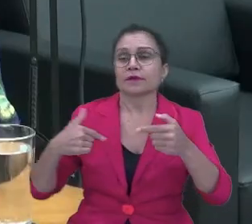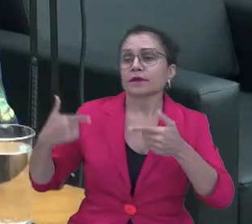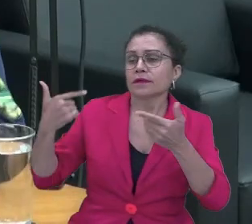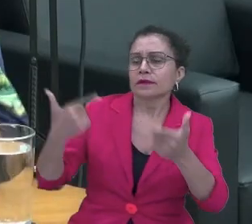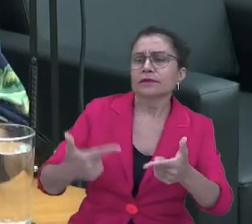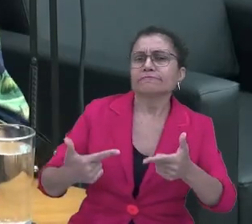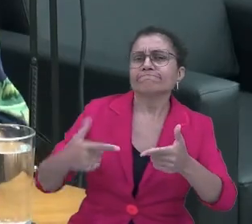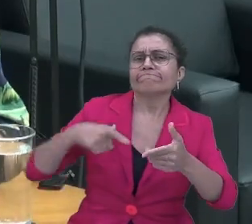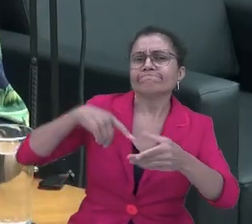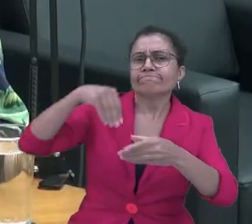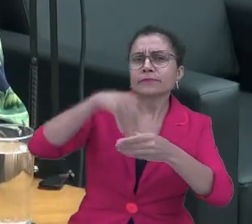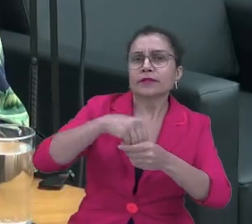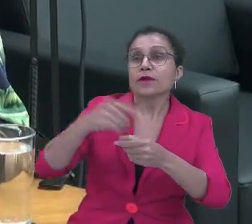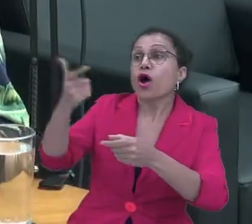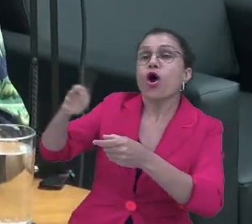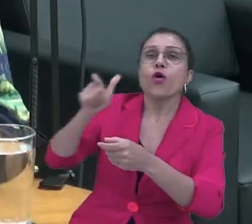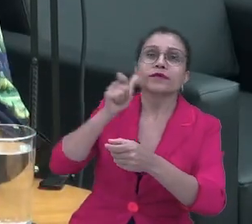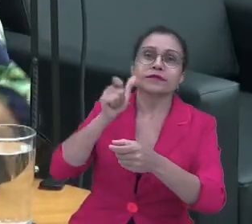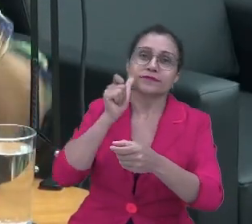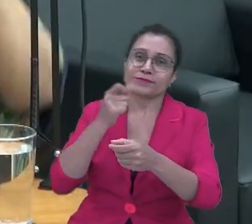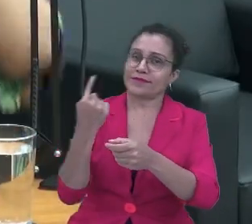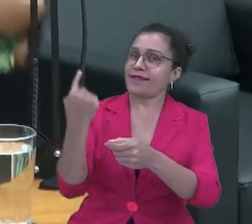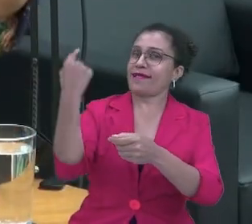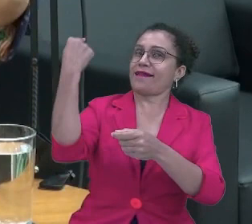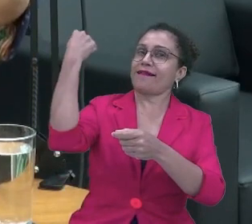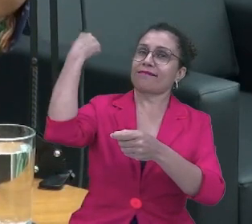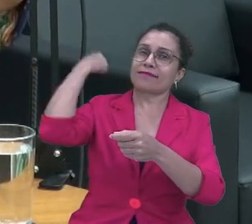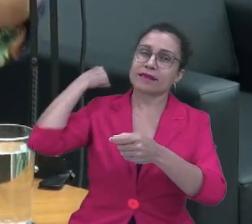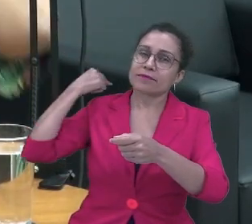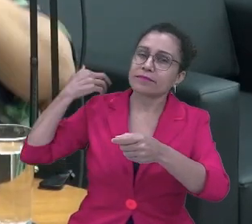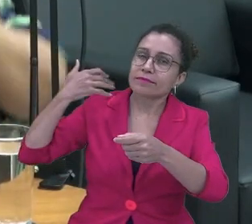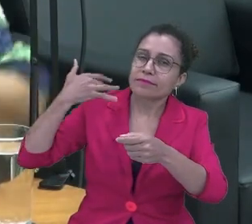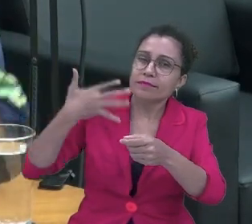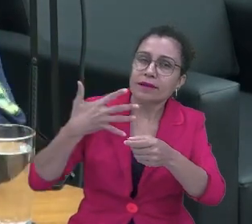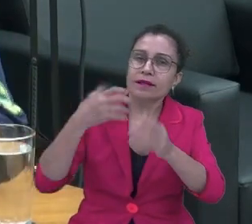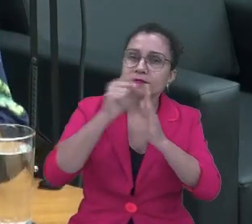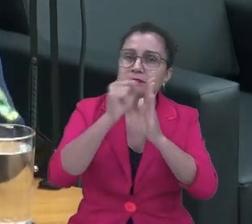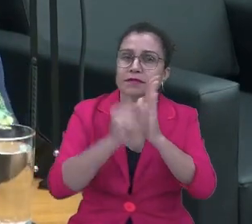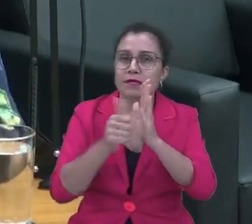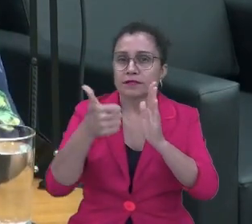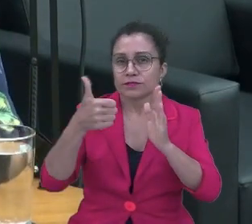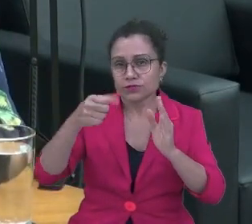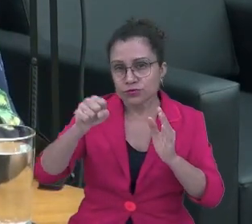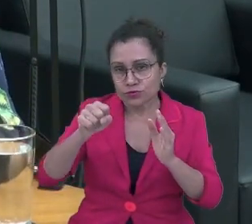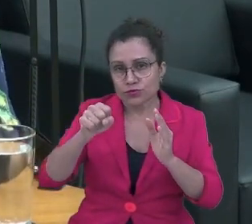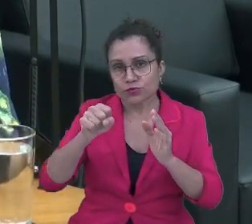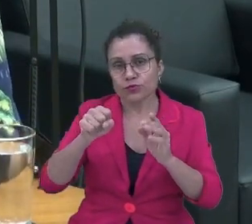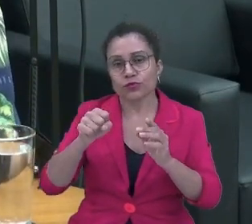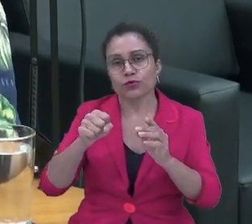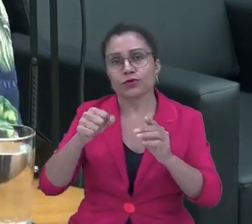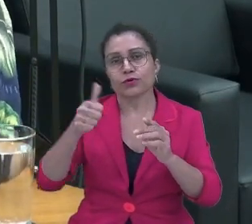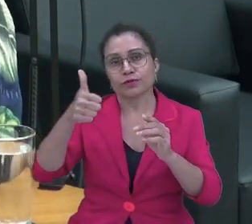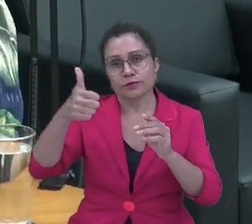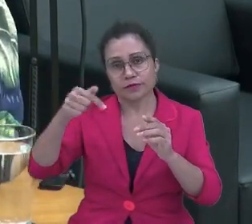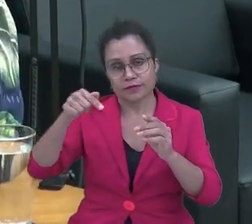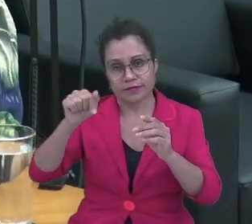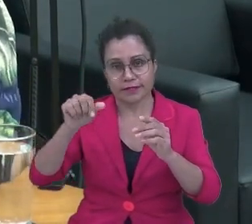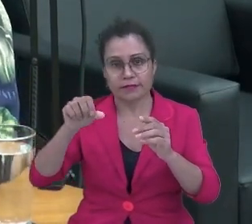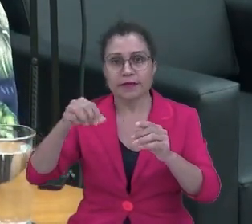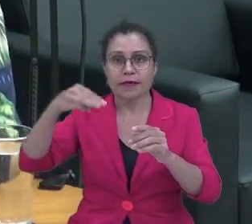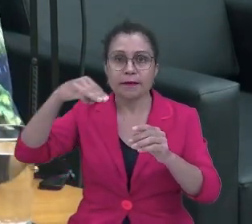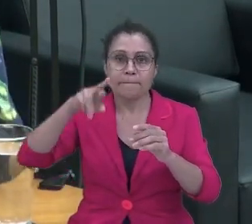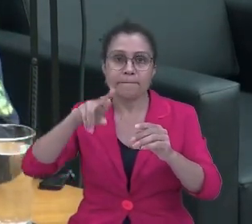temos, nós devemos a outras mulheres. Então, nós estamos falando lá no século XVIII, em 1792, a Mary, que é uma